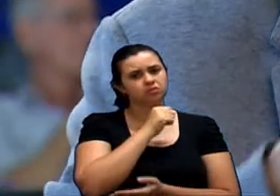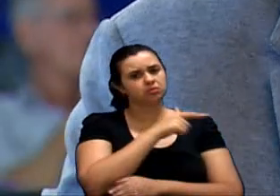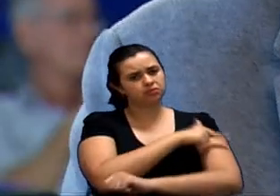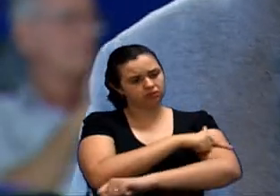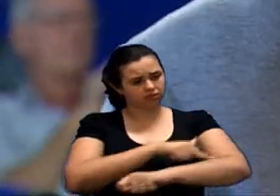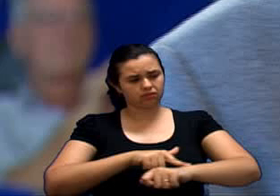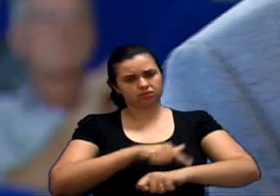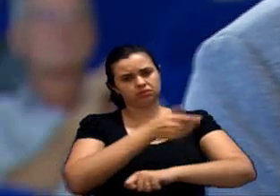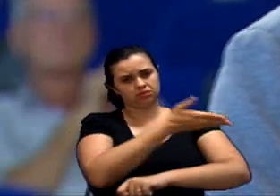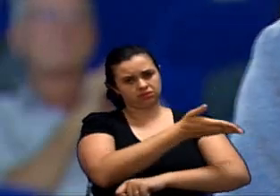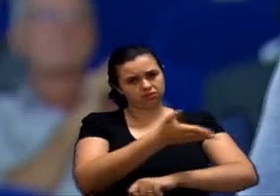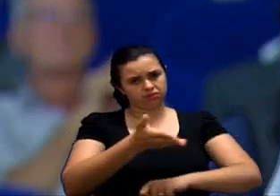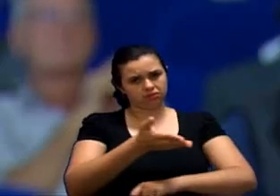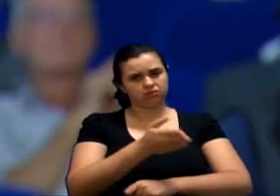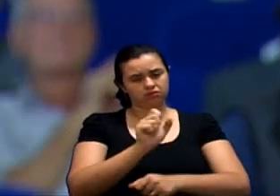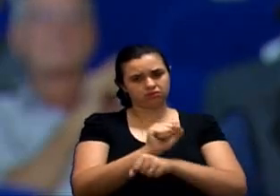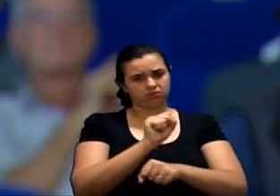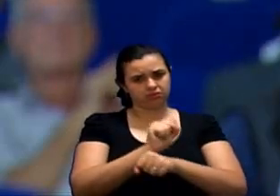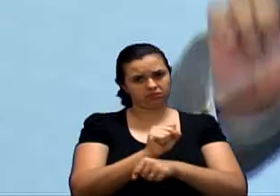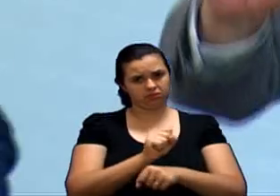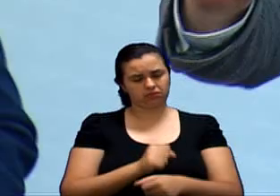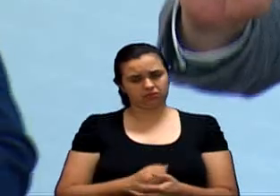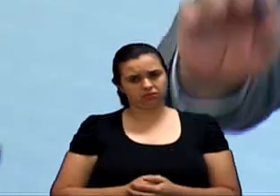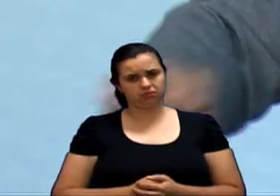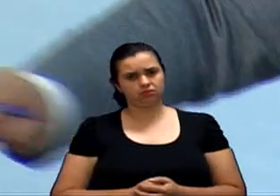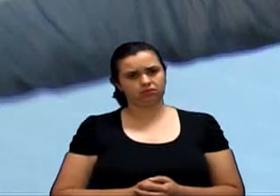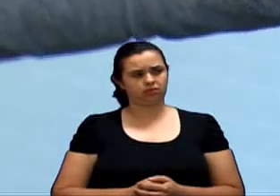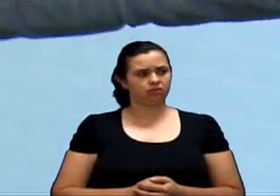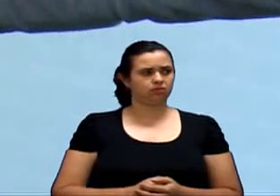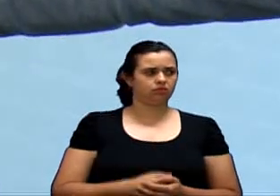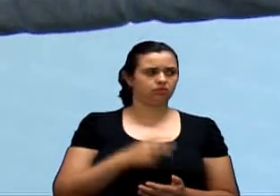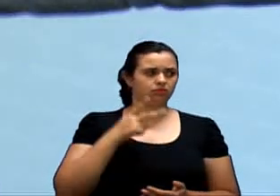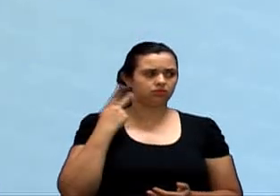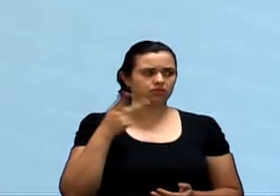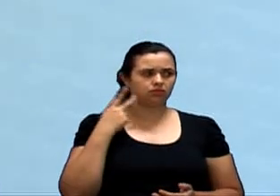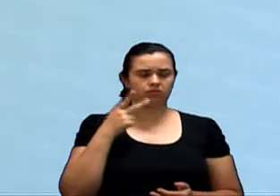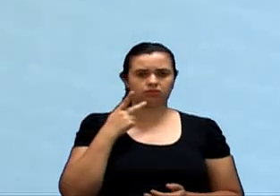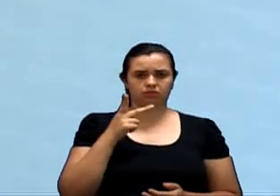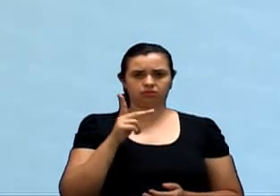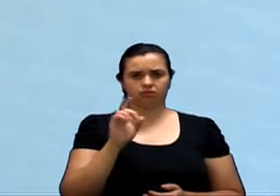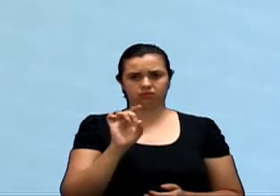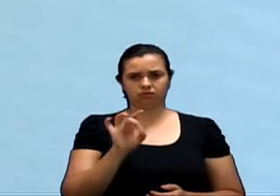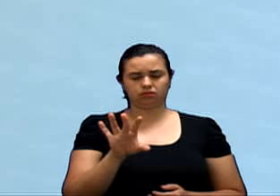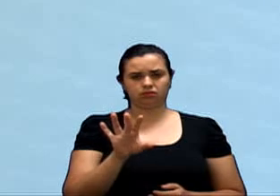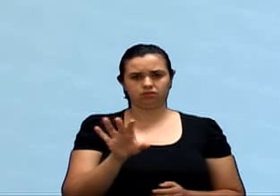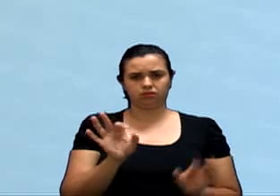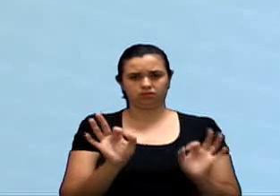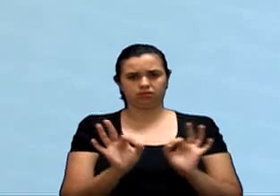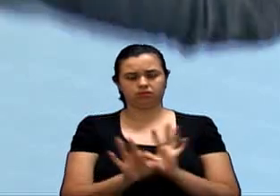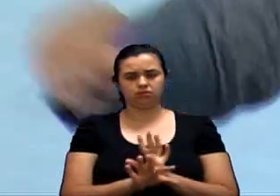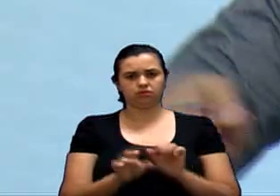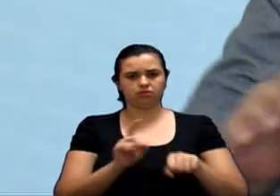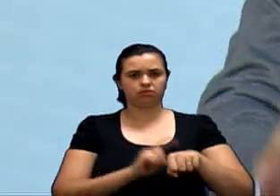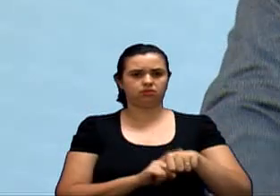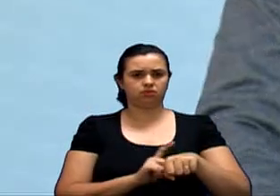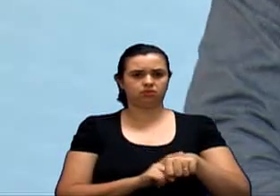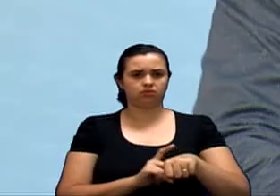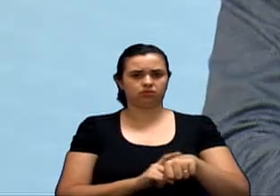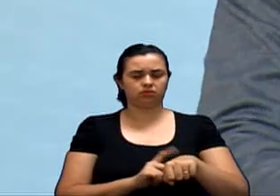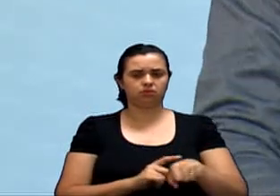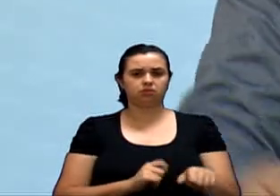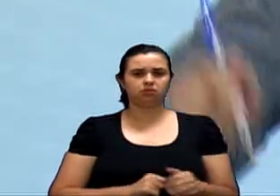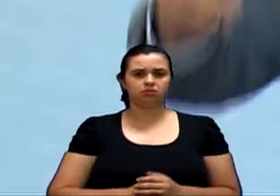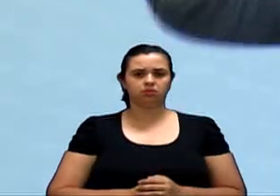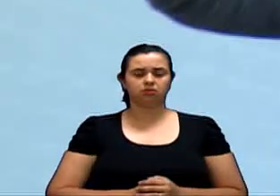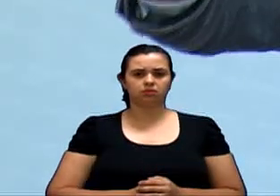estão aí. Vereador, ó... Obrigado. Só para concluir a minha fala, está no meu tempo ainda, usou lá. Só para concluir minha